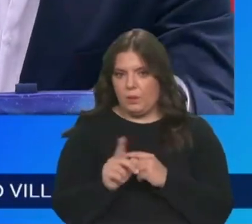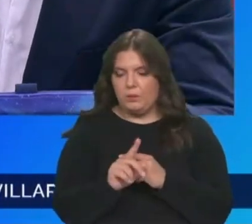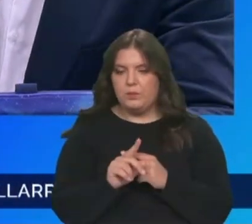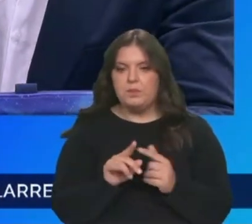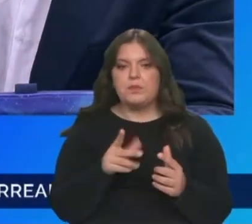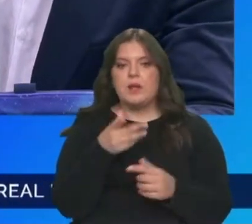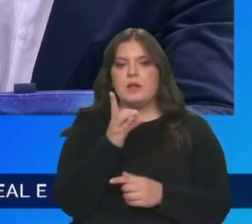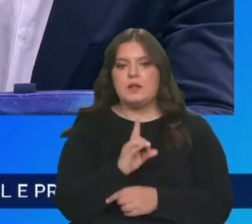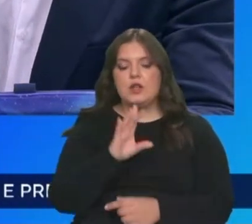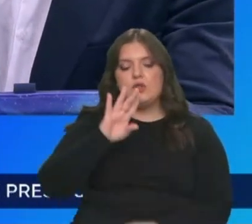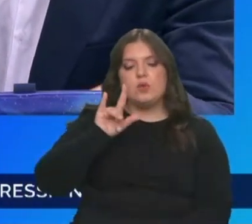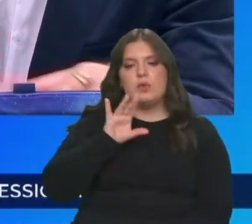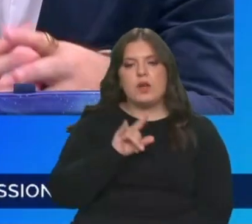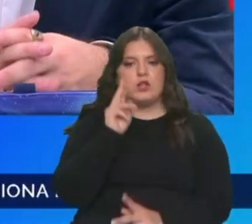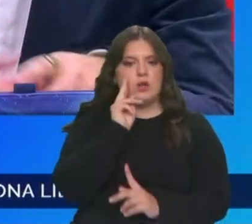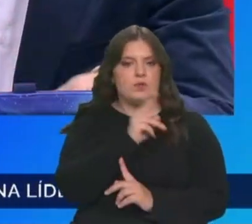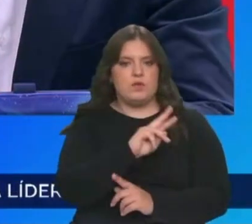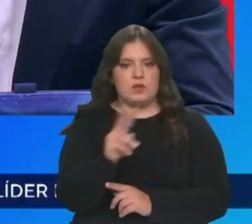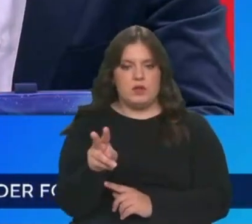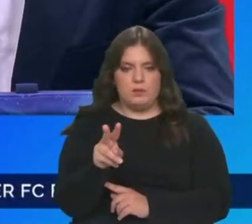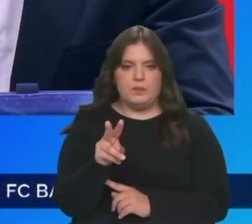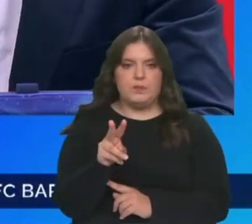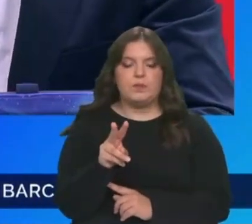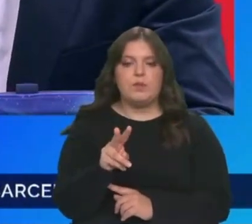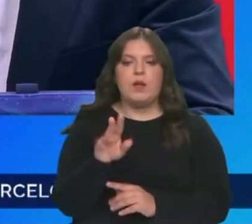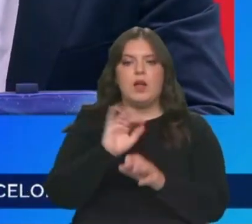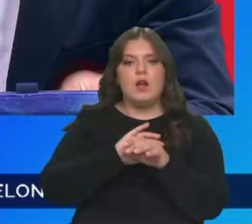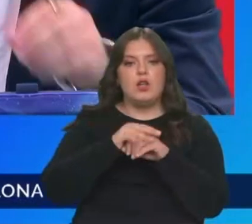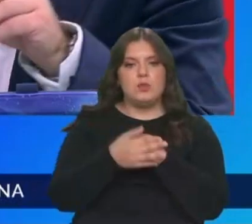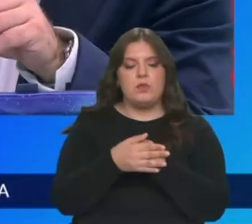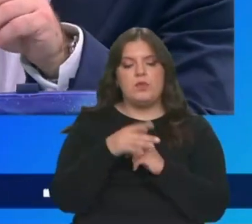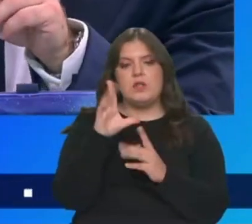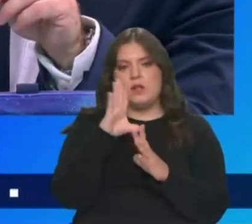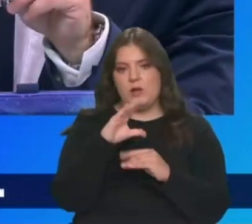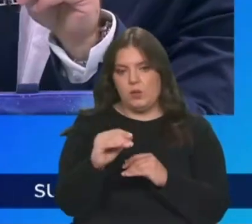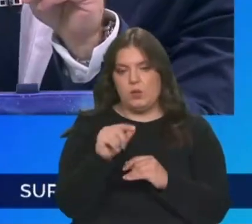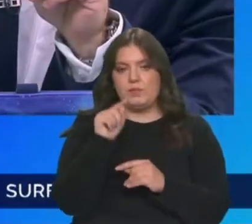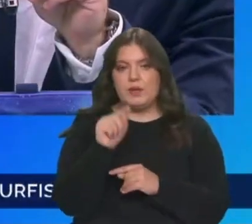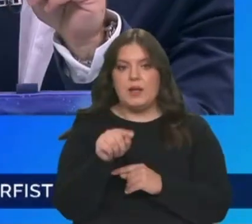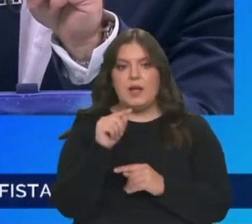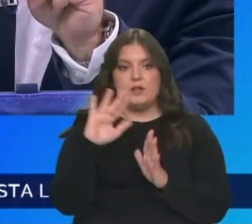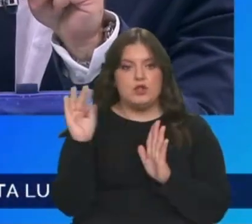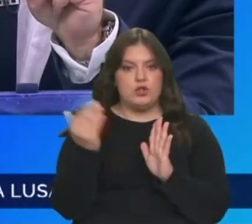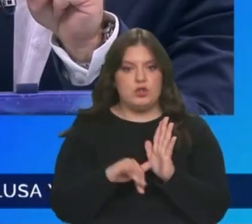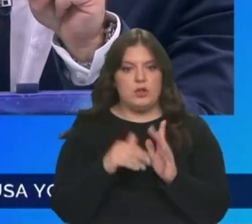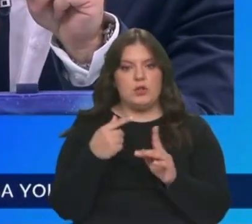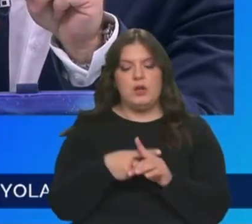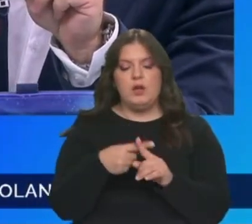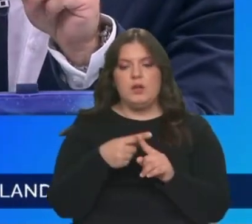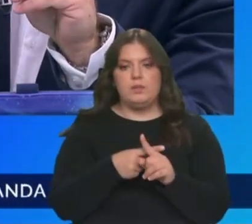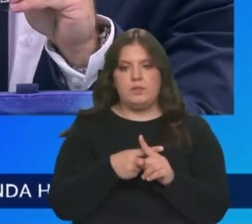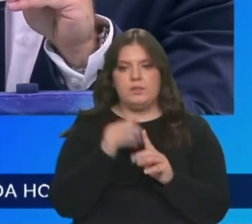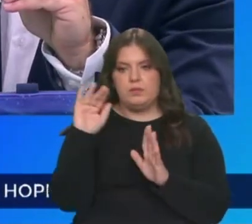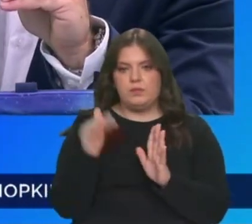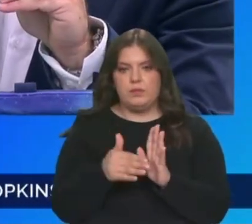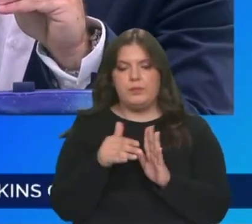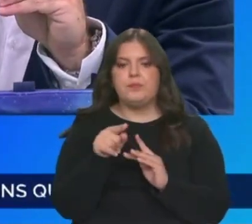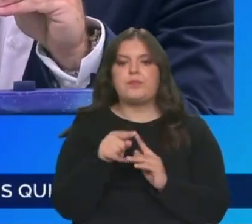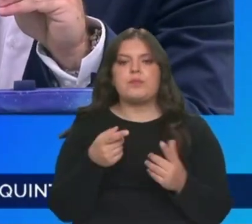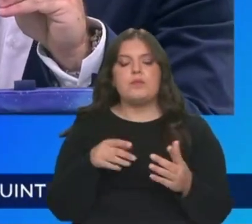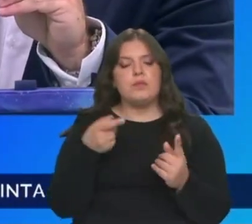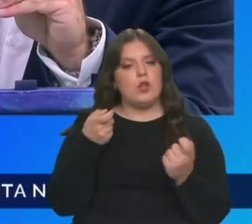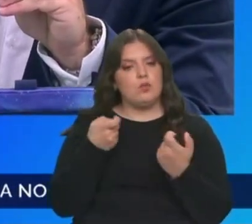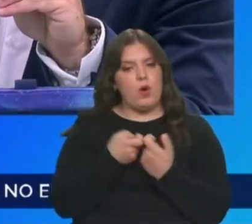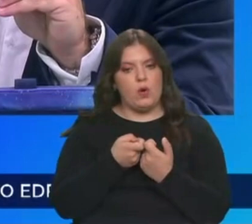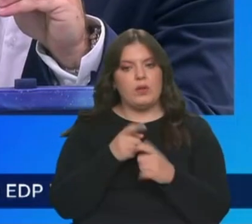em 6 locais de observação na superfície da Lua. E essas descidas da temperatura na superfície da Lua